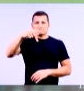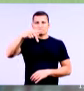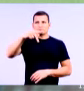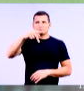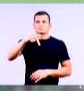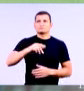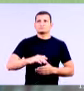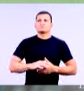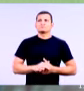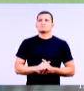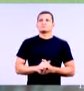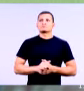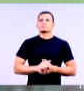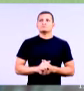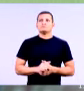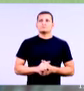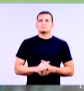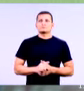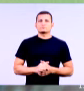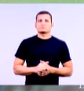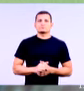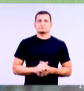Temos também agora